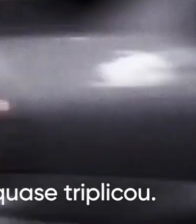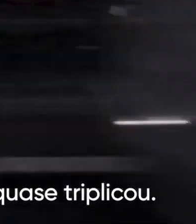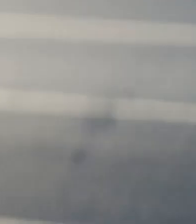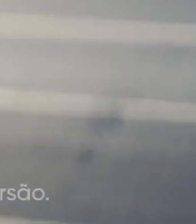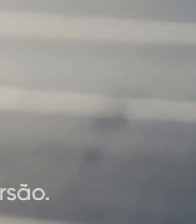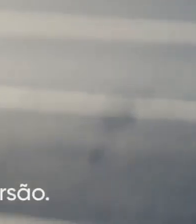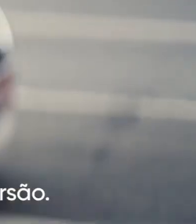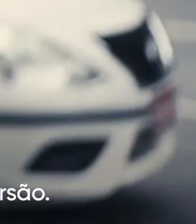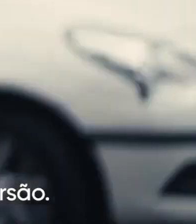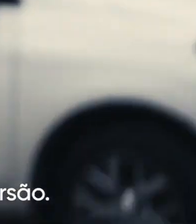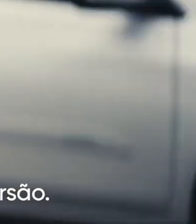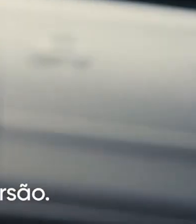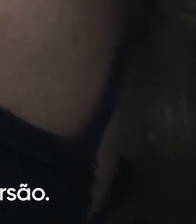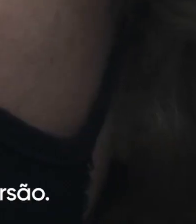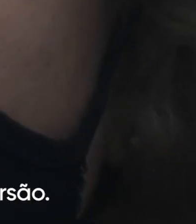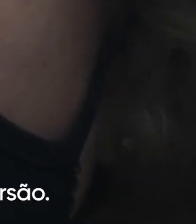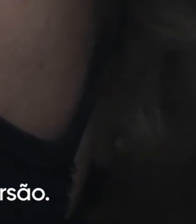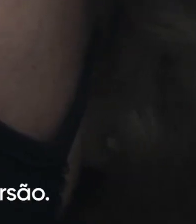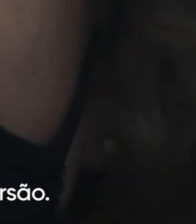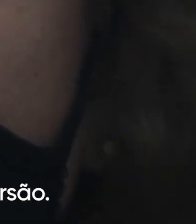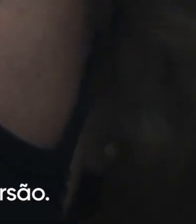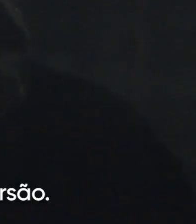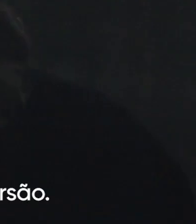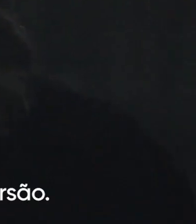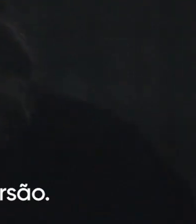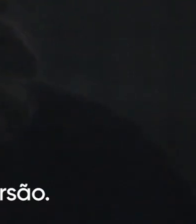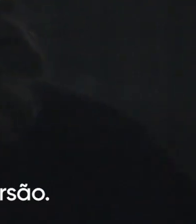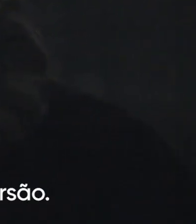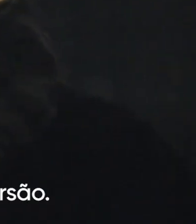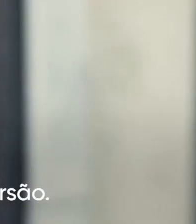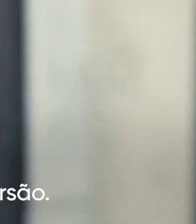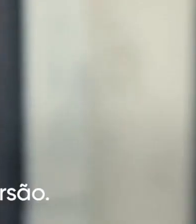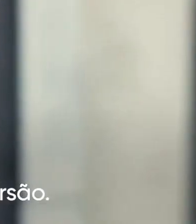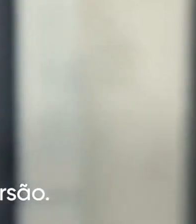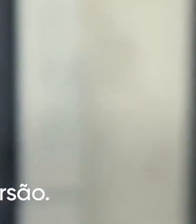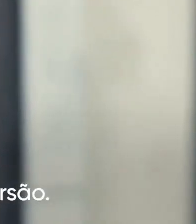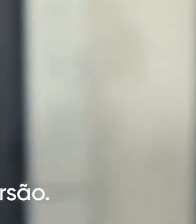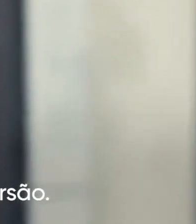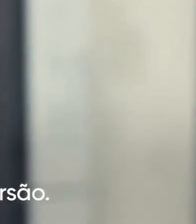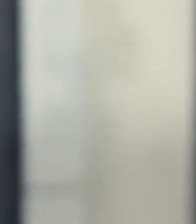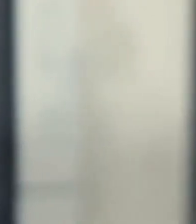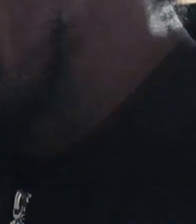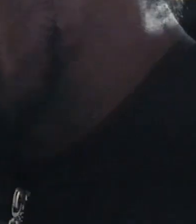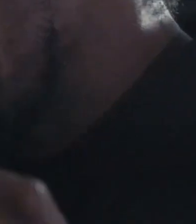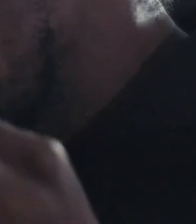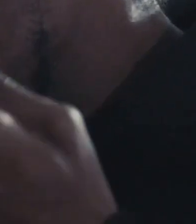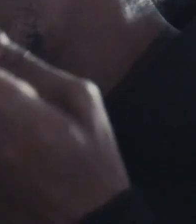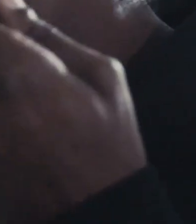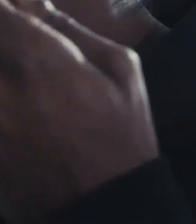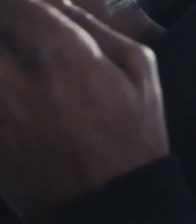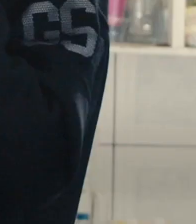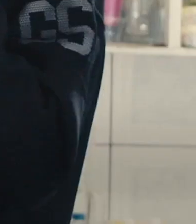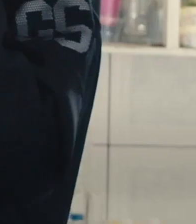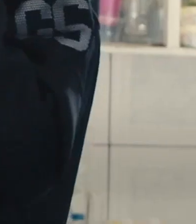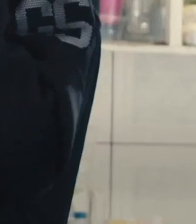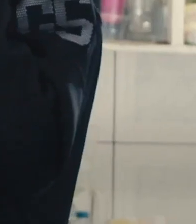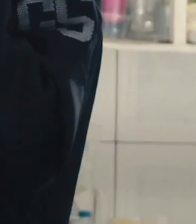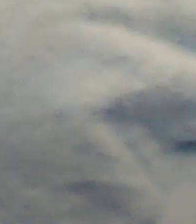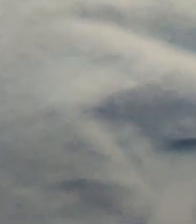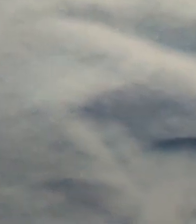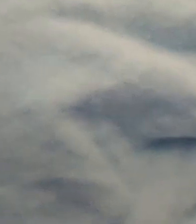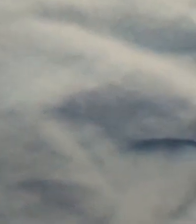triplicou. Agora é o momento de encontrar nossa melhor versão. Não o encontro